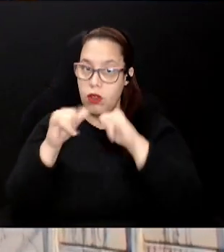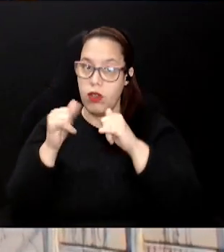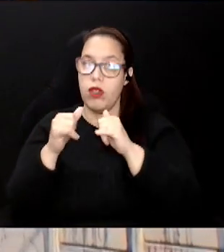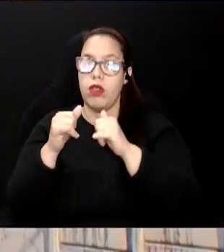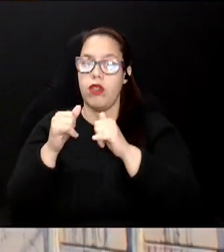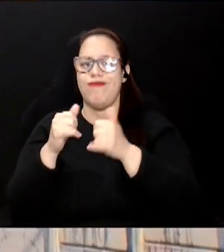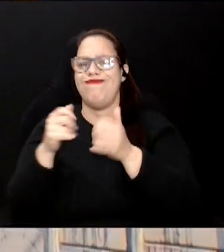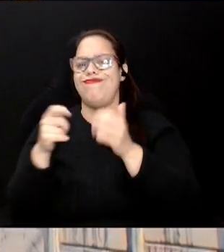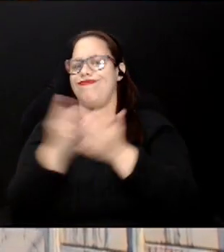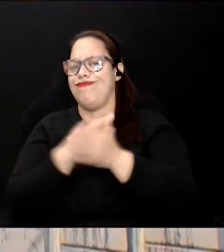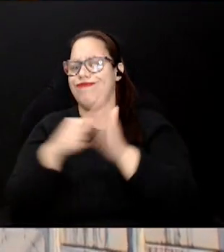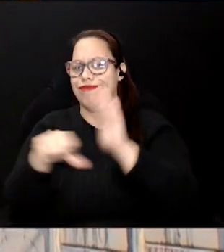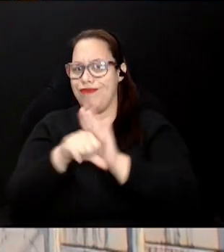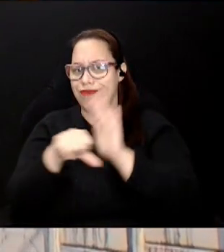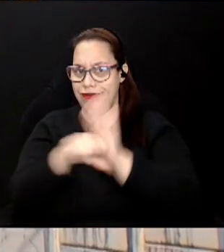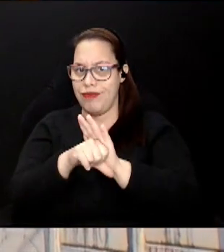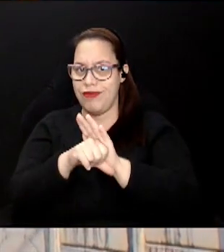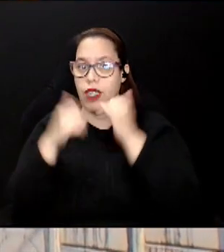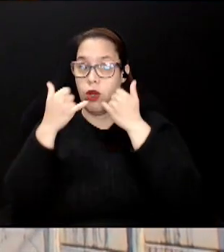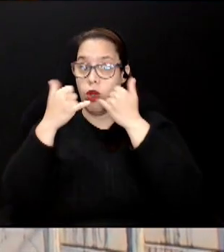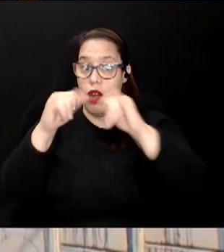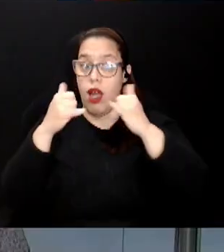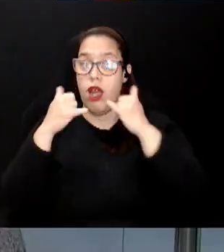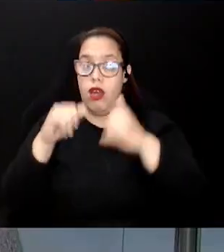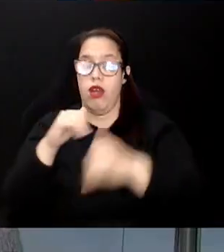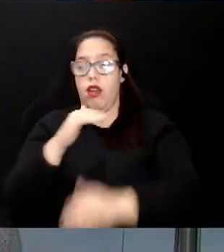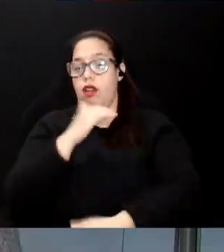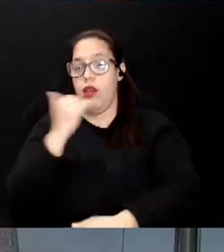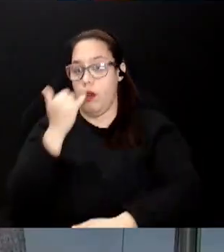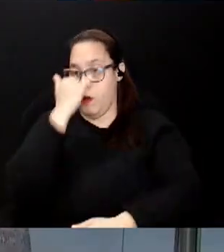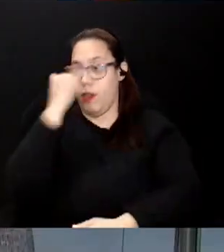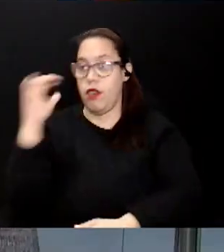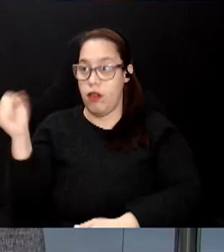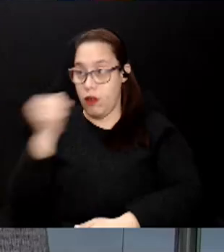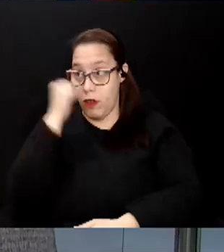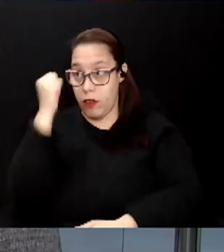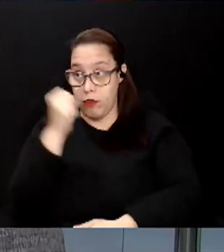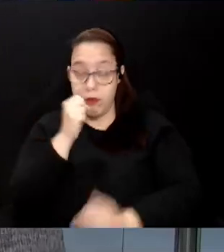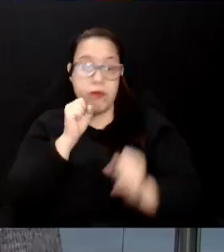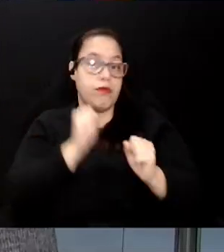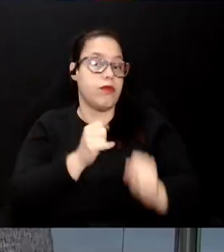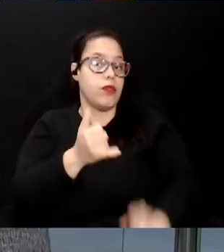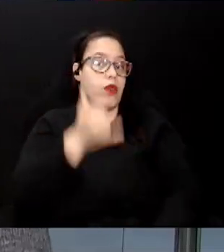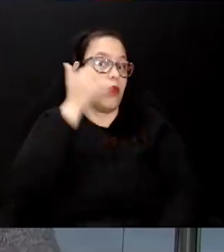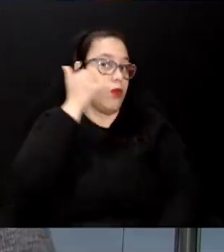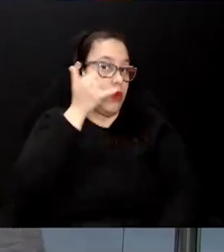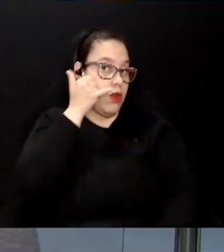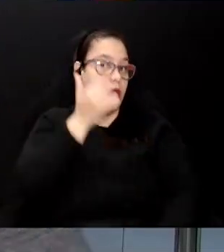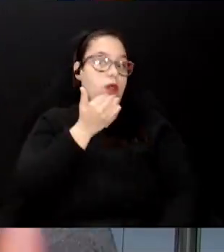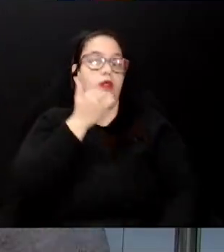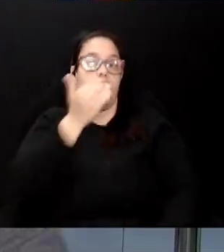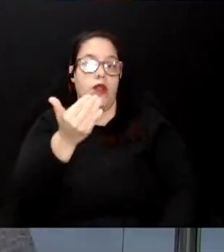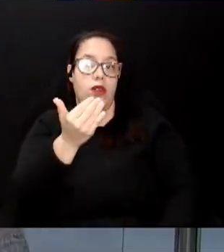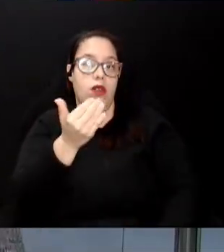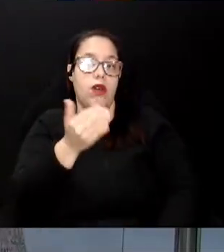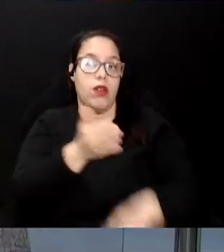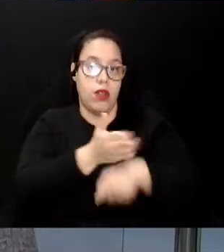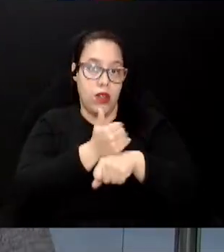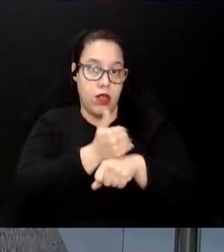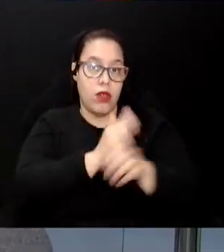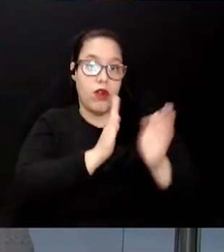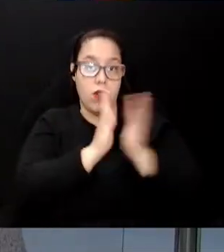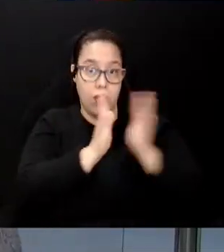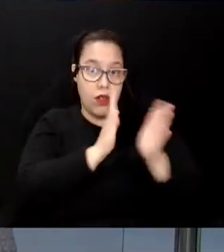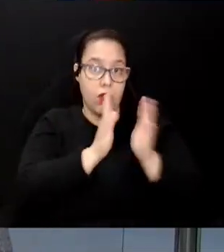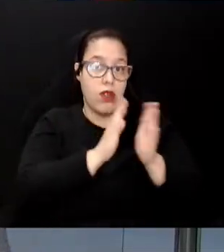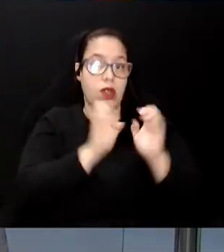o risco de choques elétricos e acidentes graves. Pode ligar para a distribuidora, pedir a sua ligação provisória pelo período que é a sua